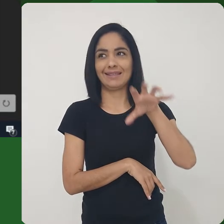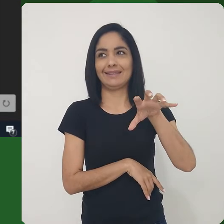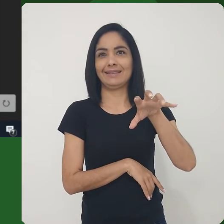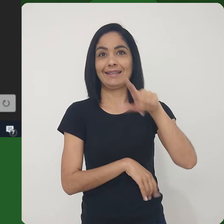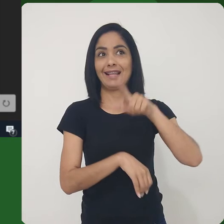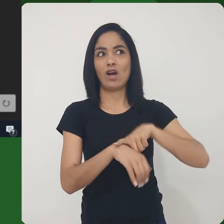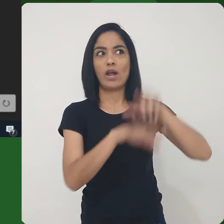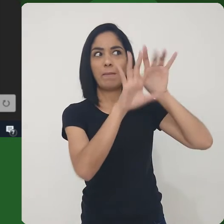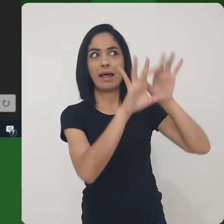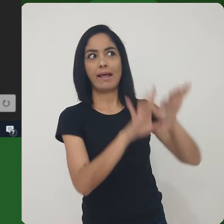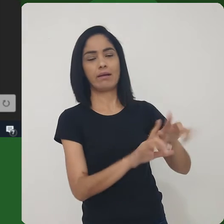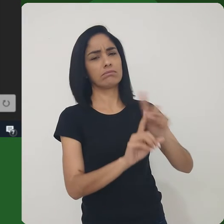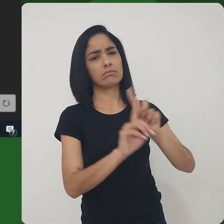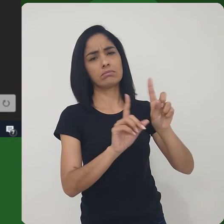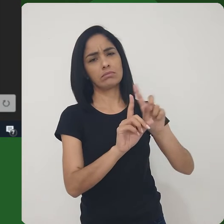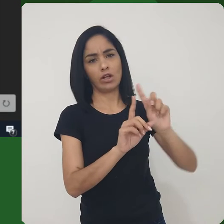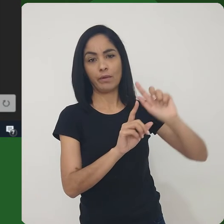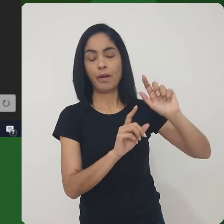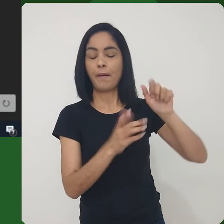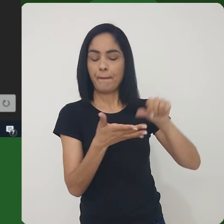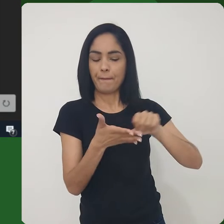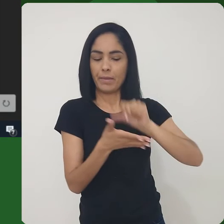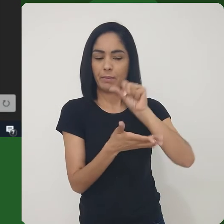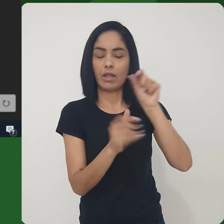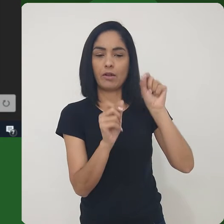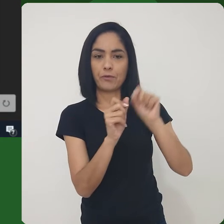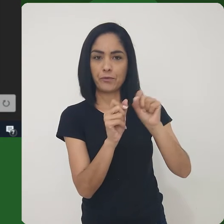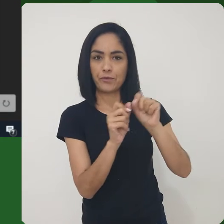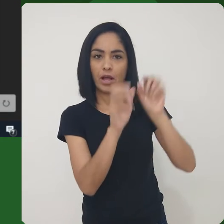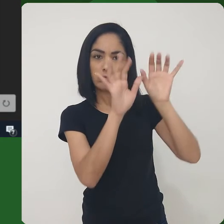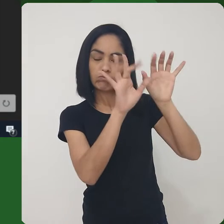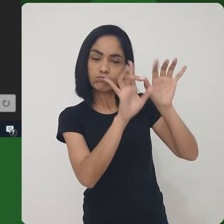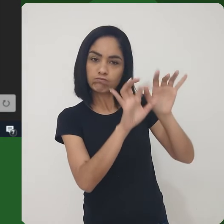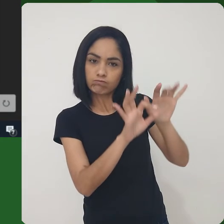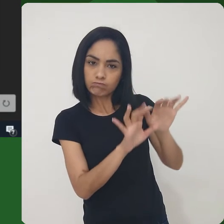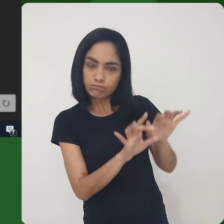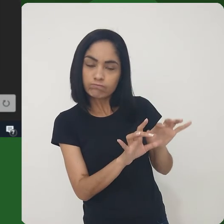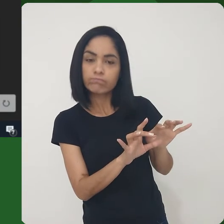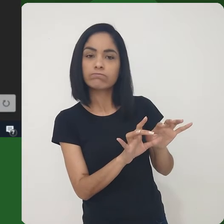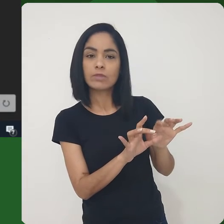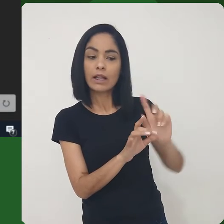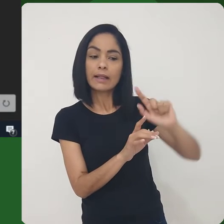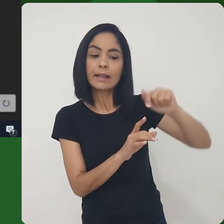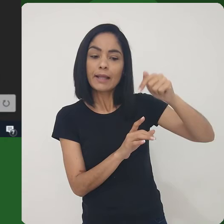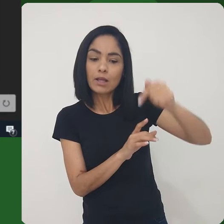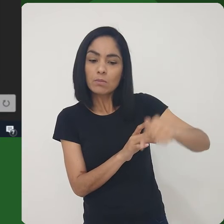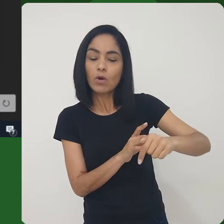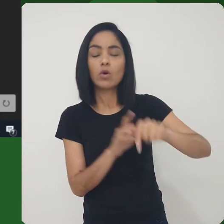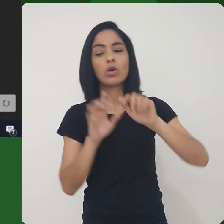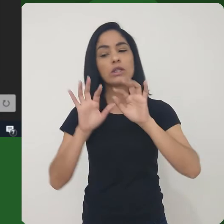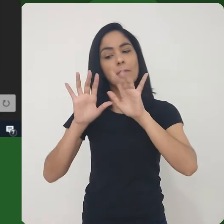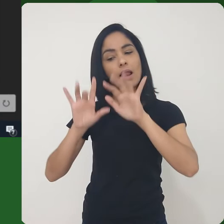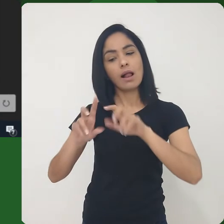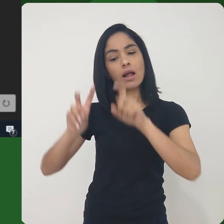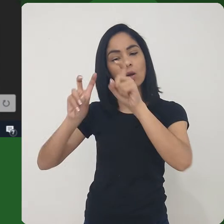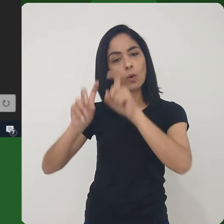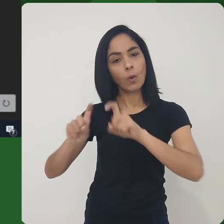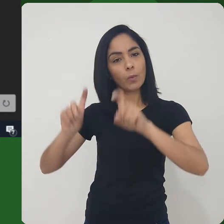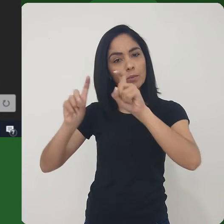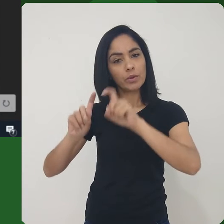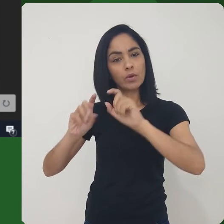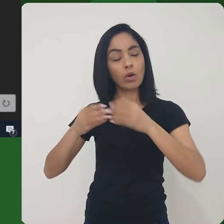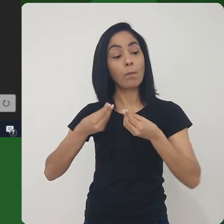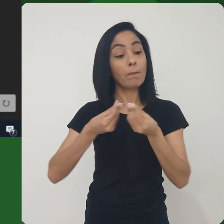ter a sensação, né, de que é feito isso. Não. Primeiro é feito essa versão preliminar, depois é digitado,